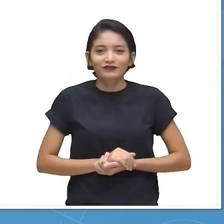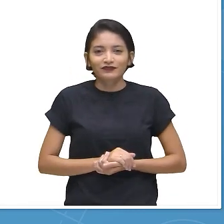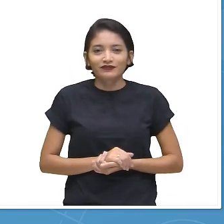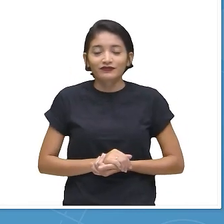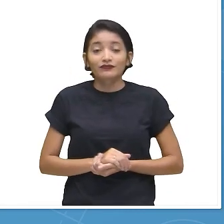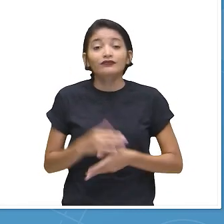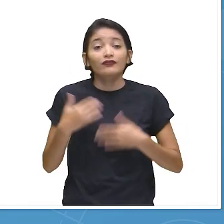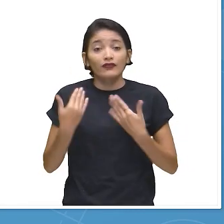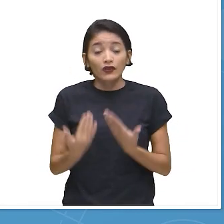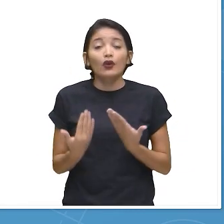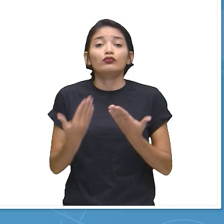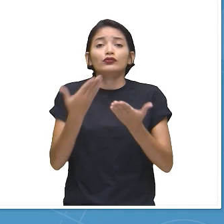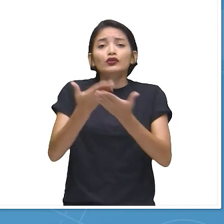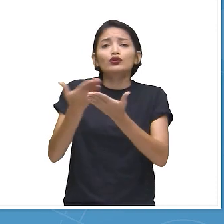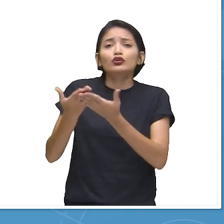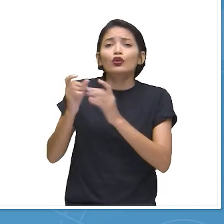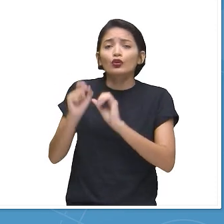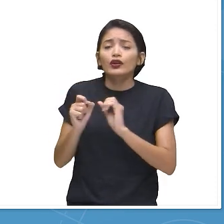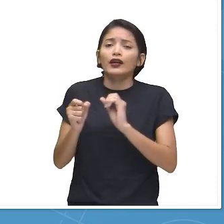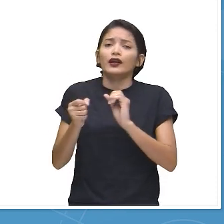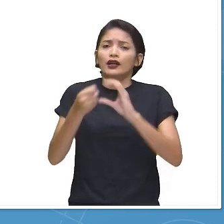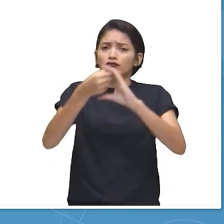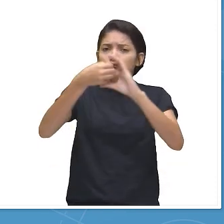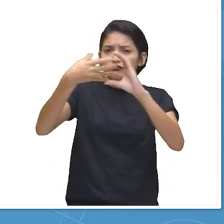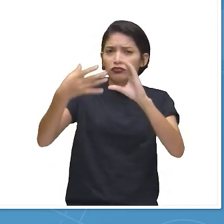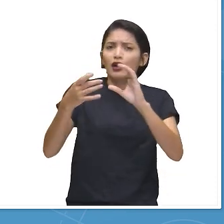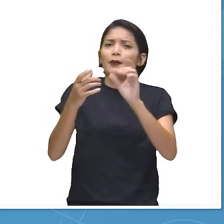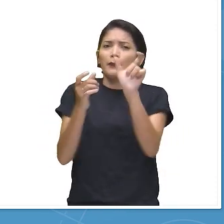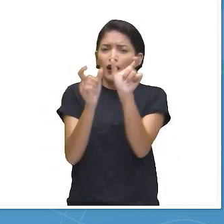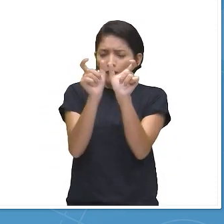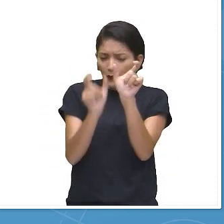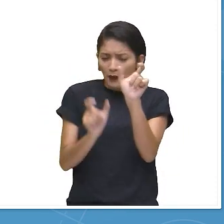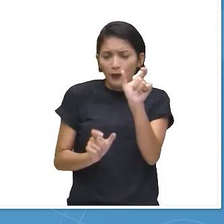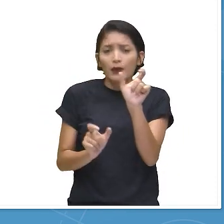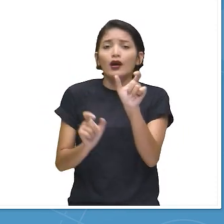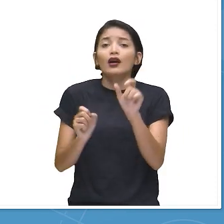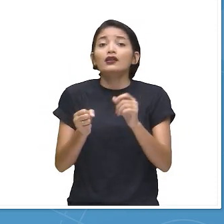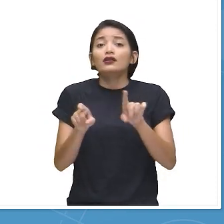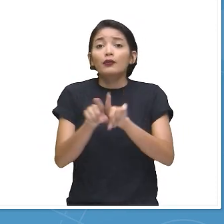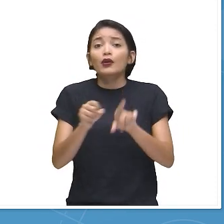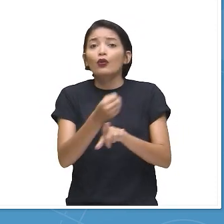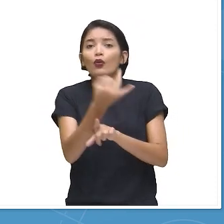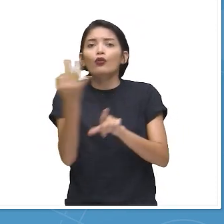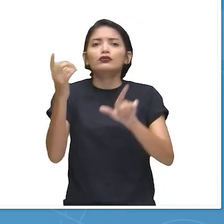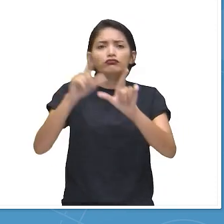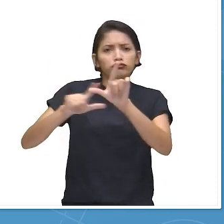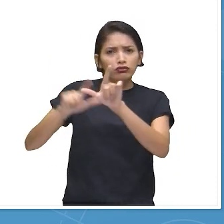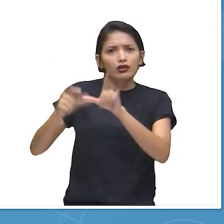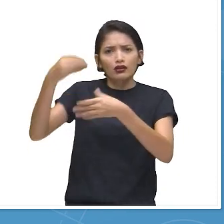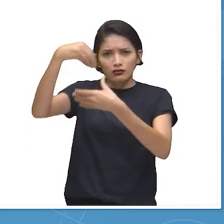vamos estudar a classificação das palavras quanto ao número de sílabas.